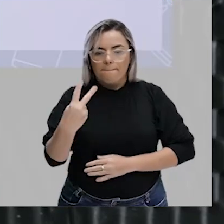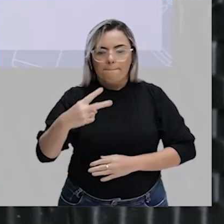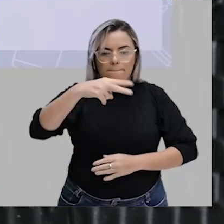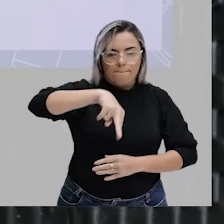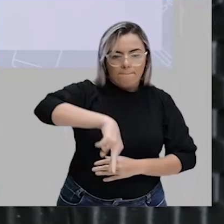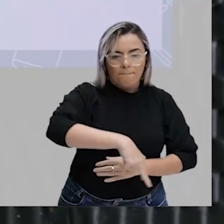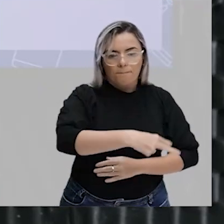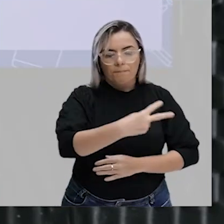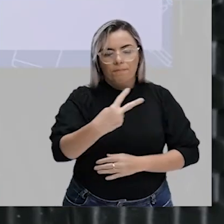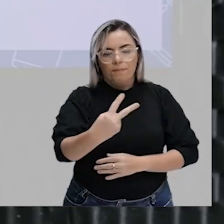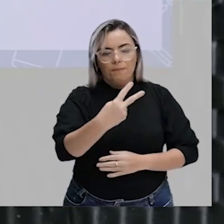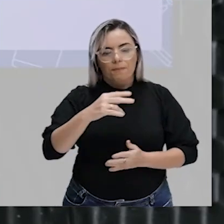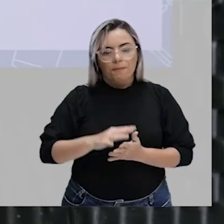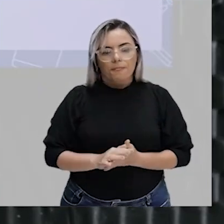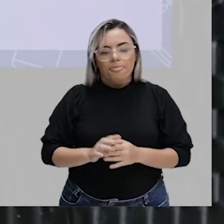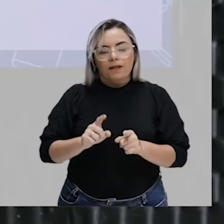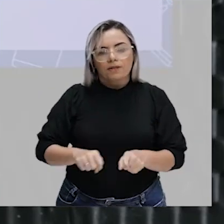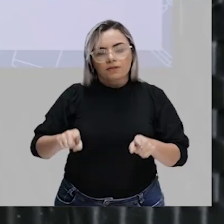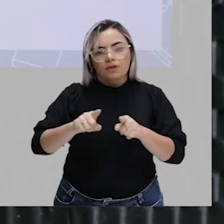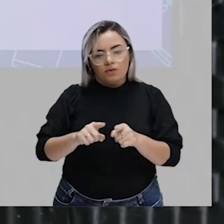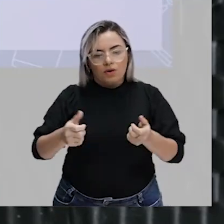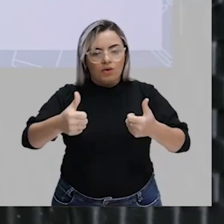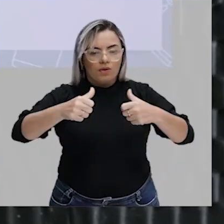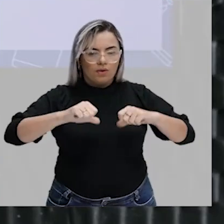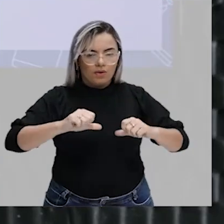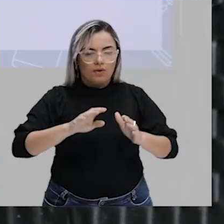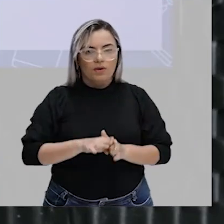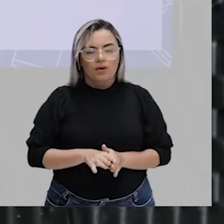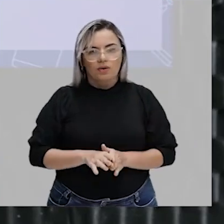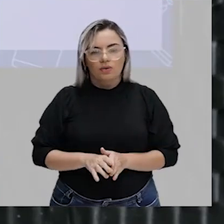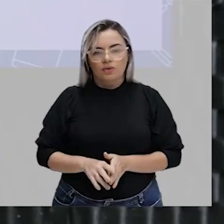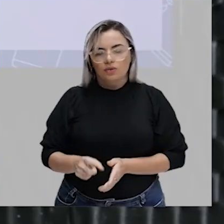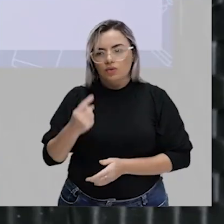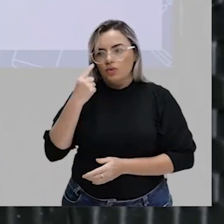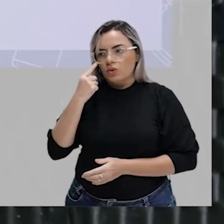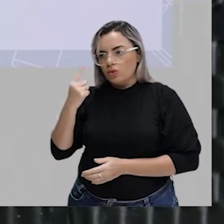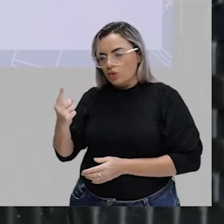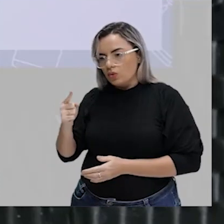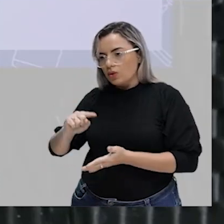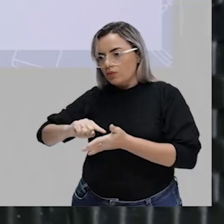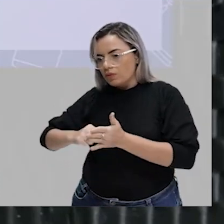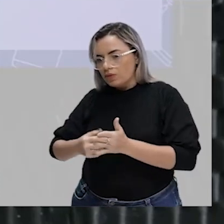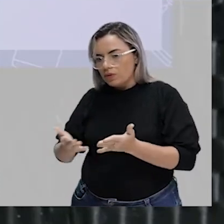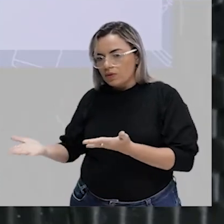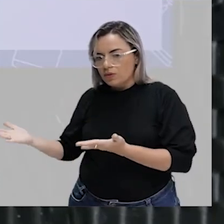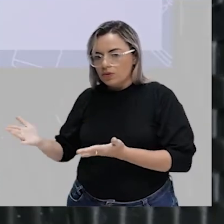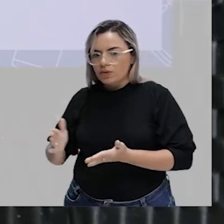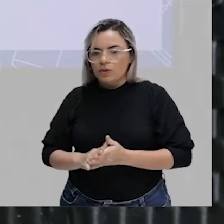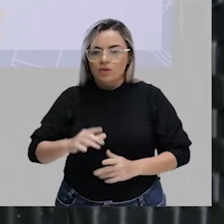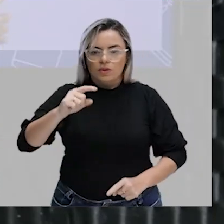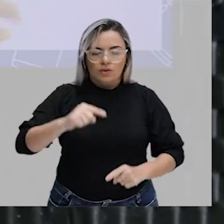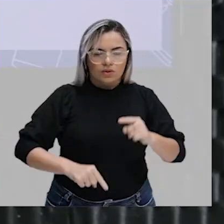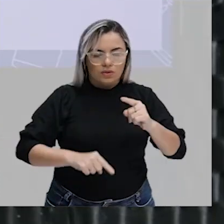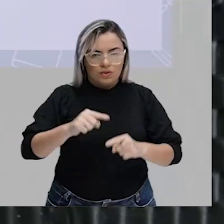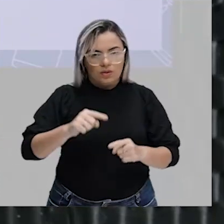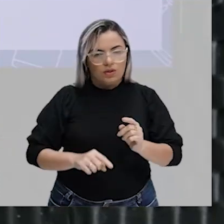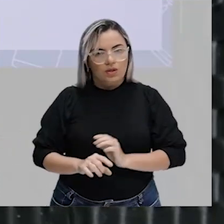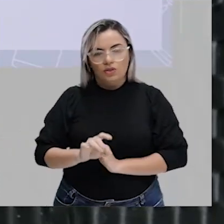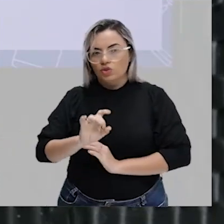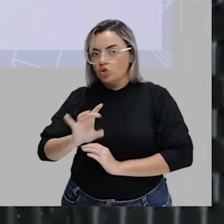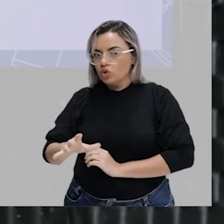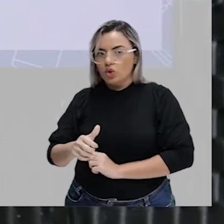giros, saltos e voos são avaliados na banca de arbitragem. Tá aqui, ó, é um aparelho que é exclusivamente do